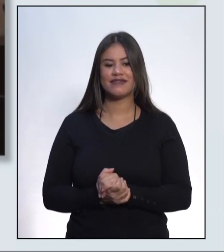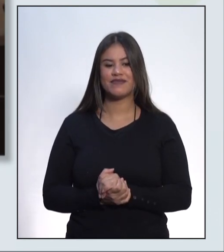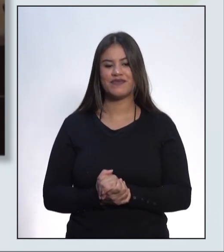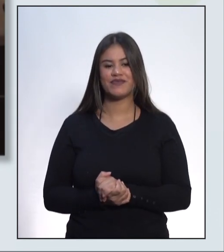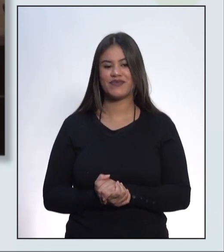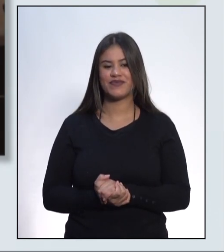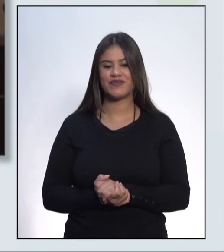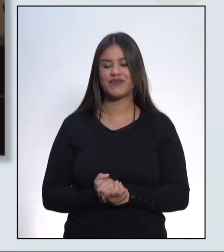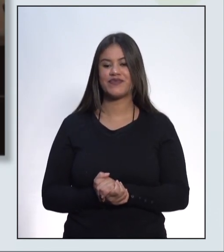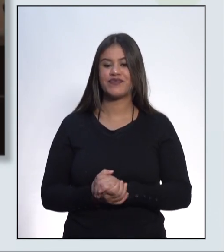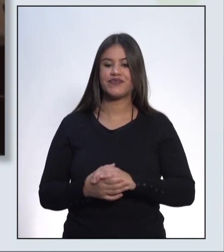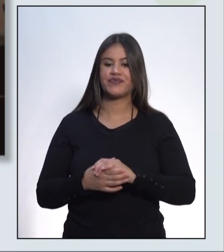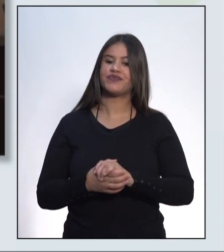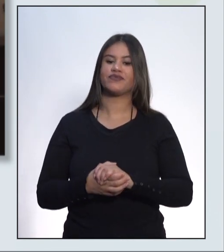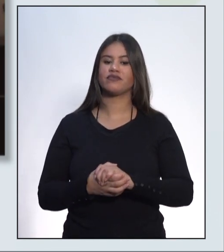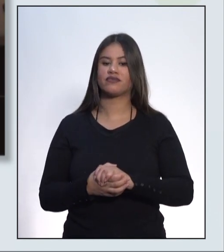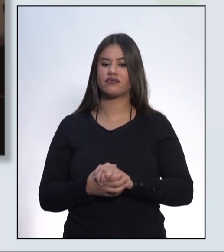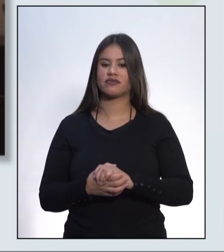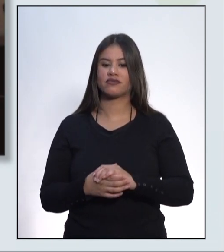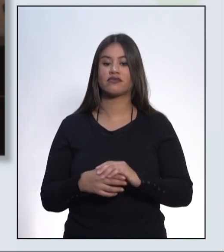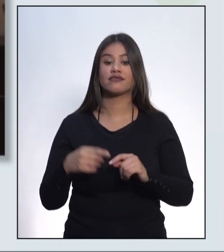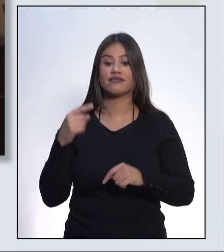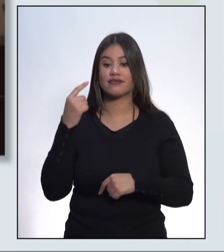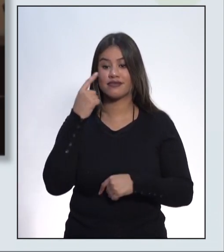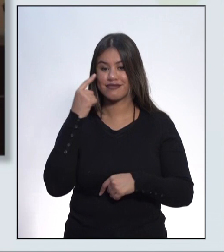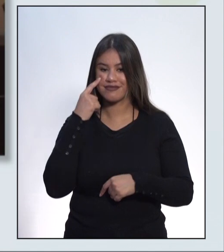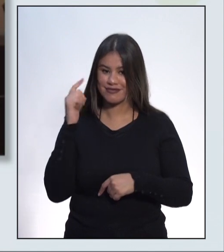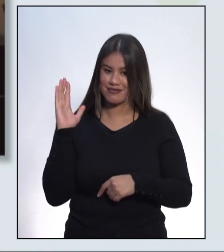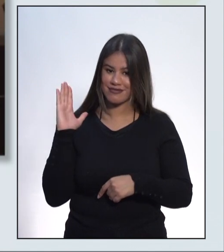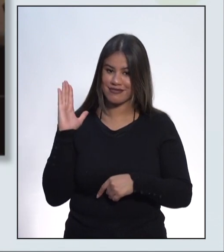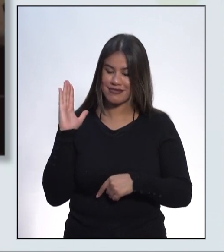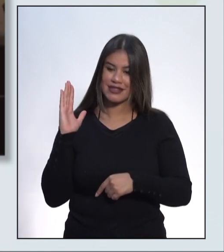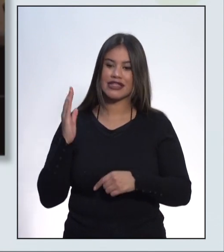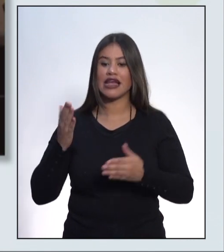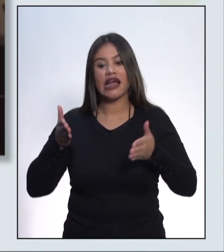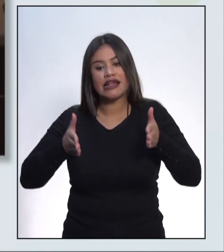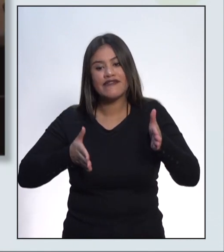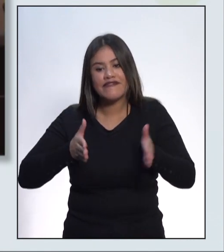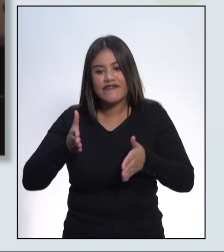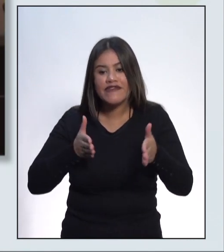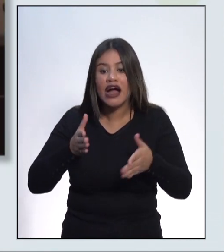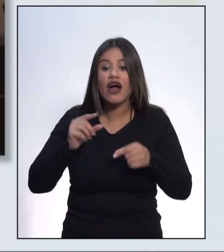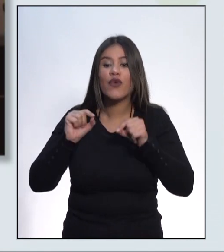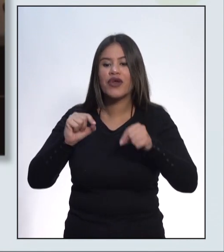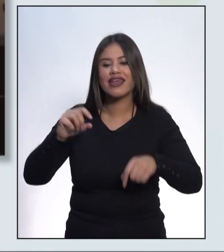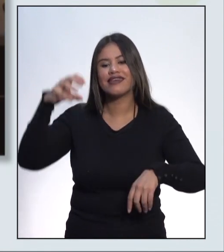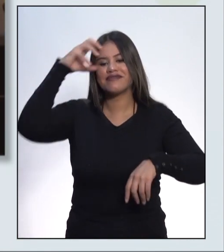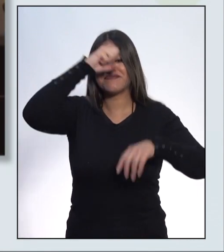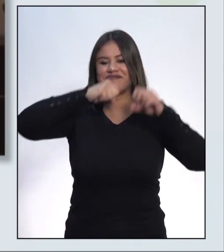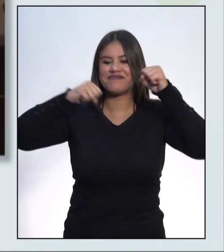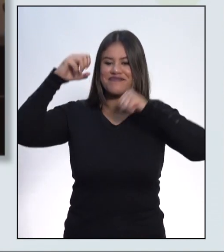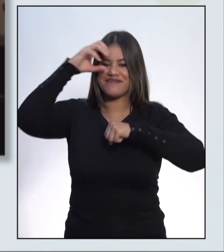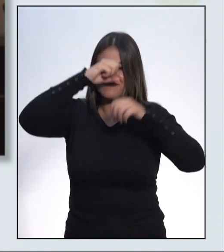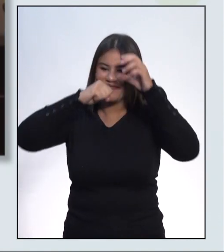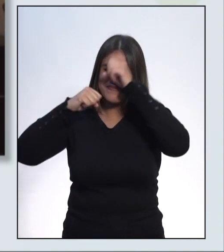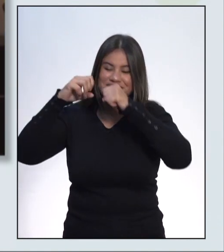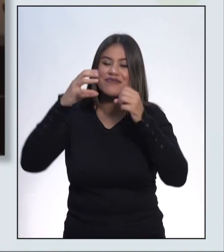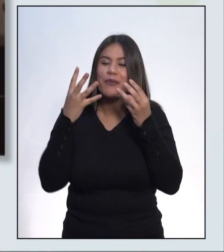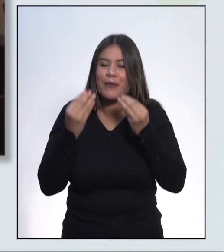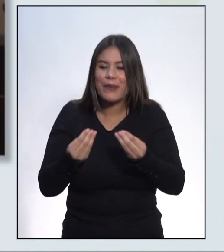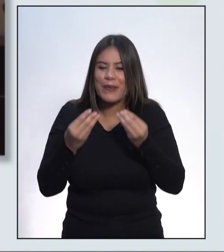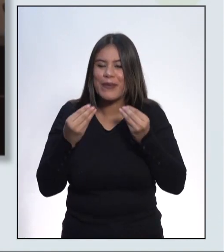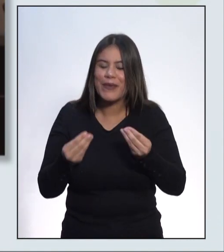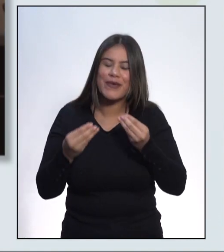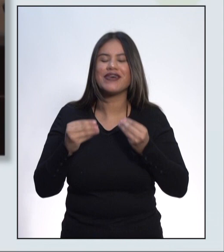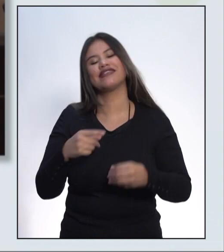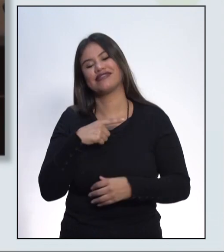Aqui, esse período eu tô aprendendo bastante, então, aprendendo muito, na verdade. Então